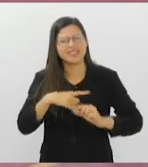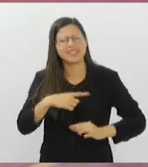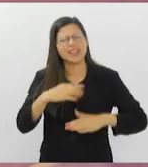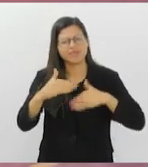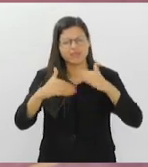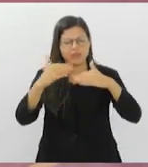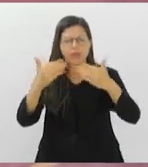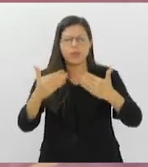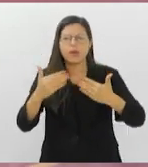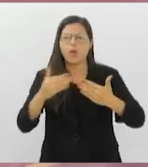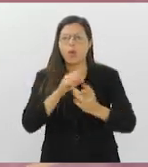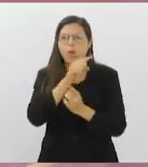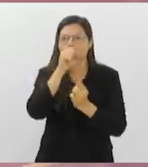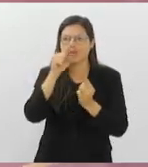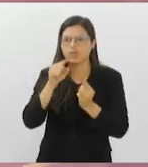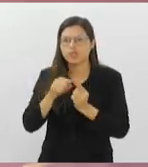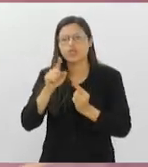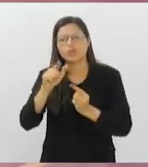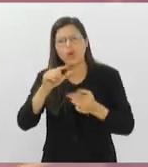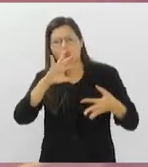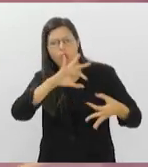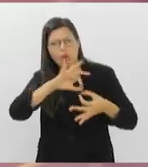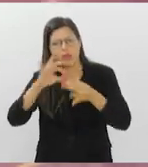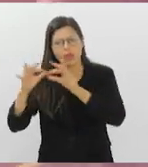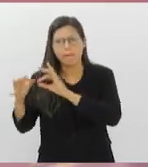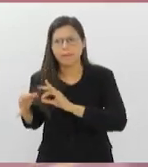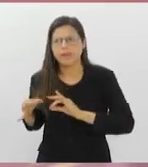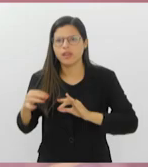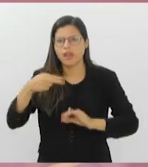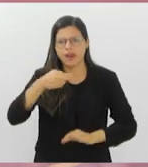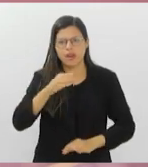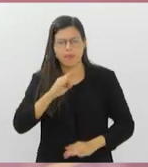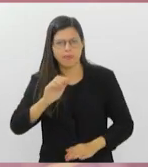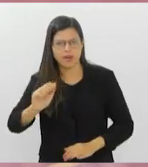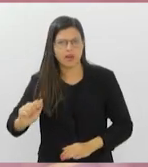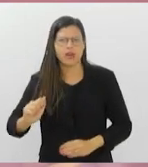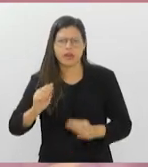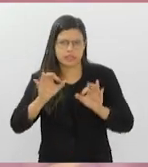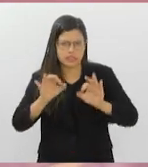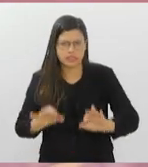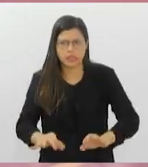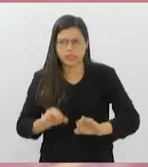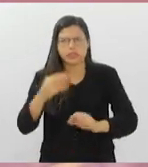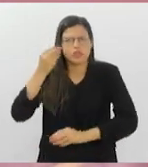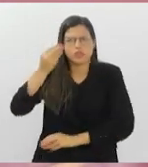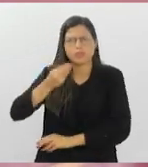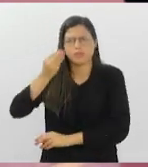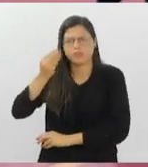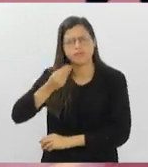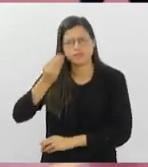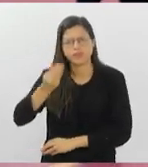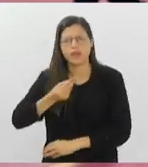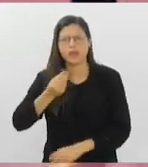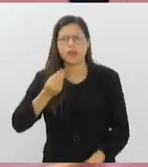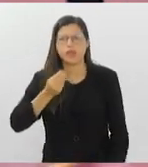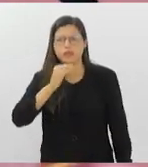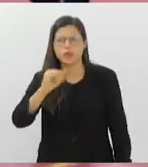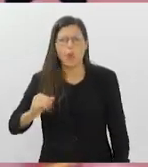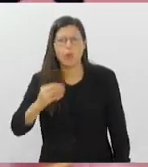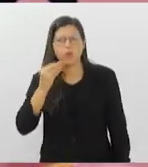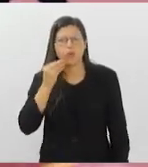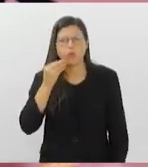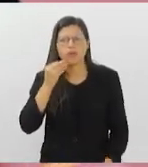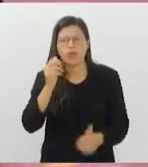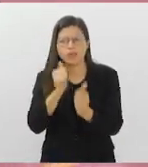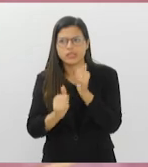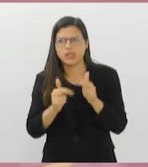seleção brasileira, Olimpíada e NBA com certeza. São experiências, né? Isso dá oportunidade dos atletas que acabam